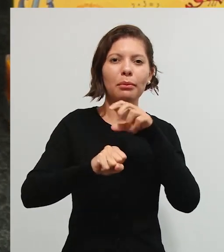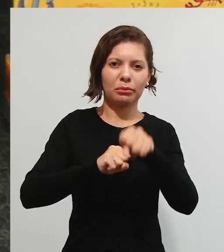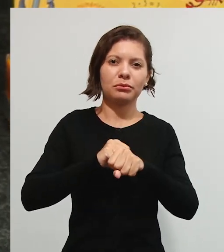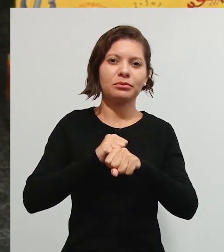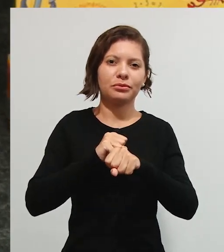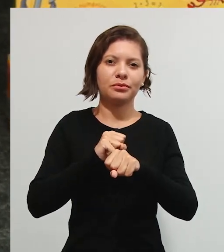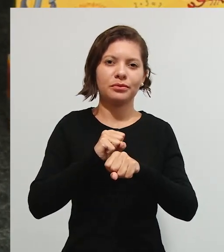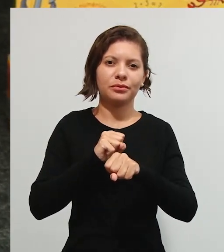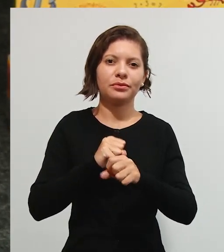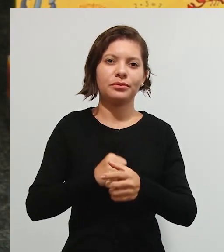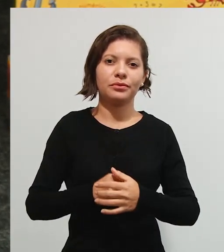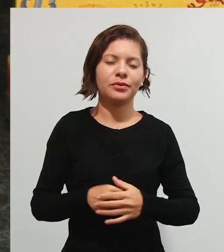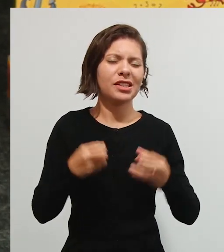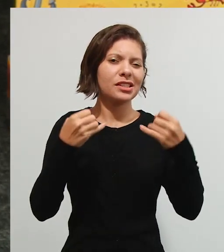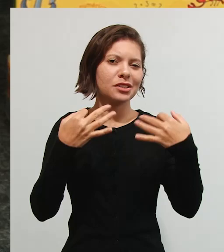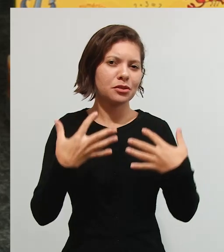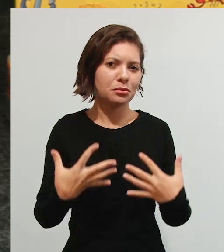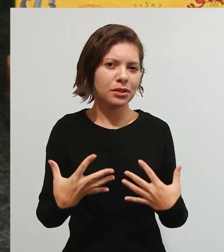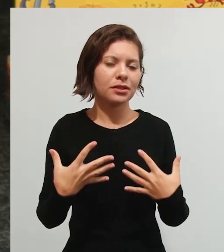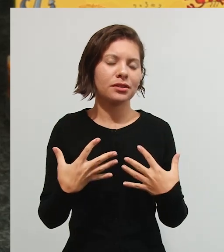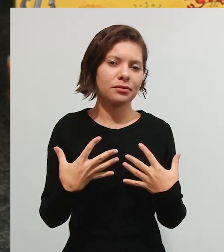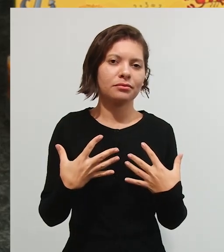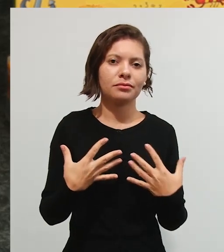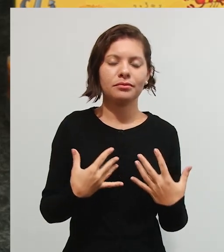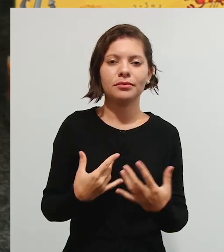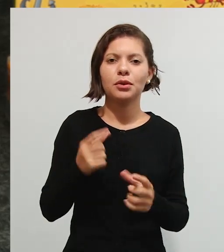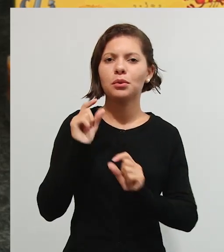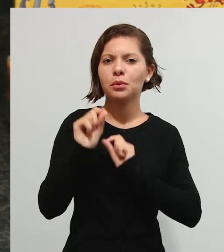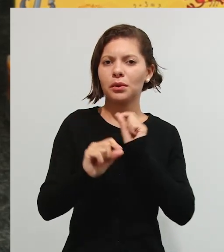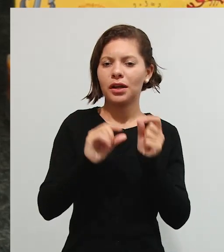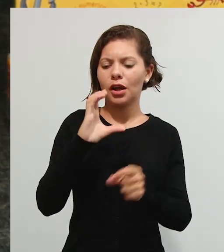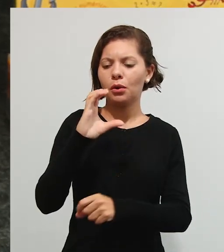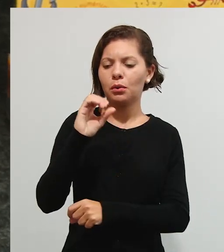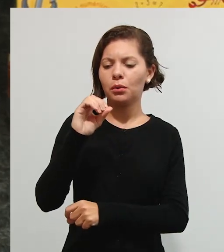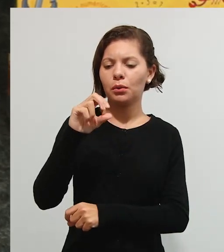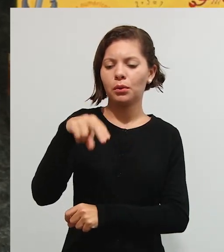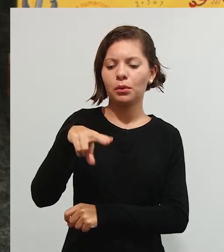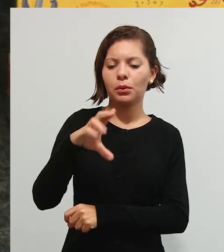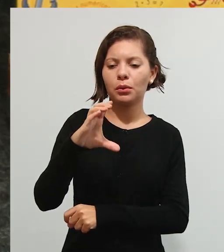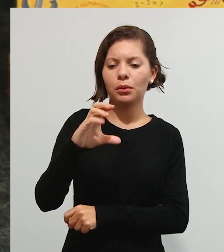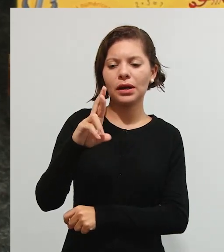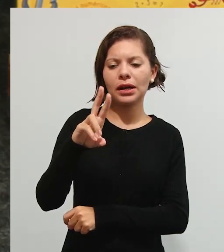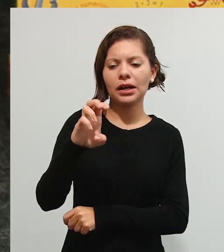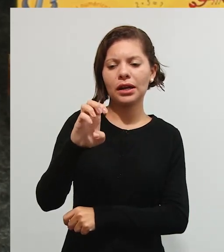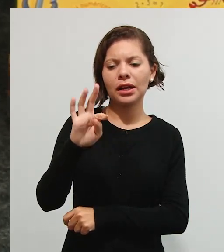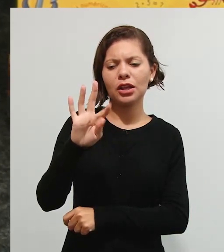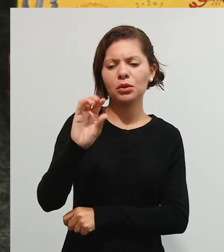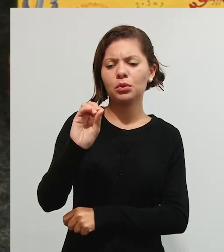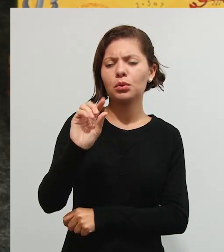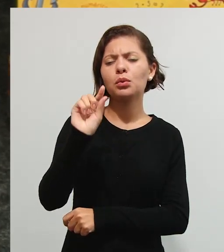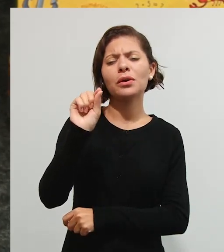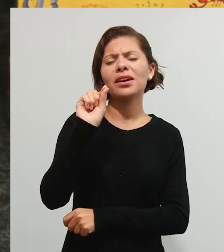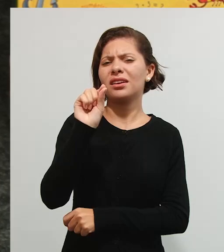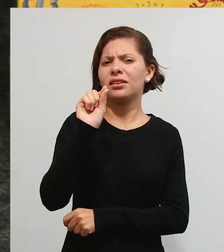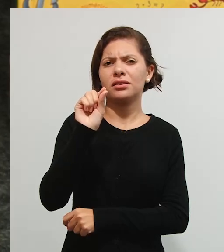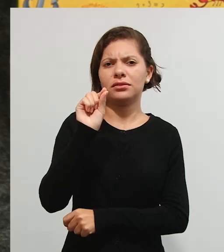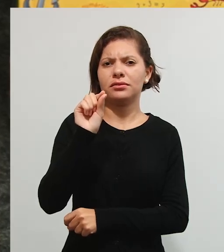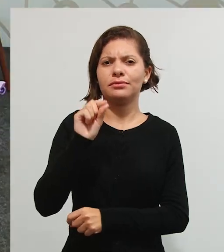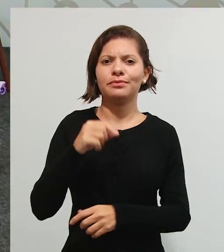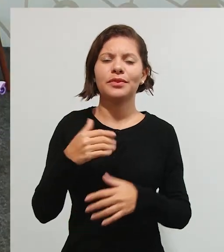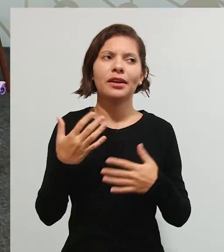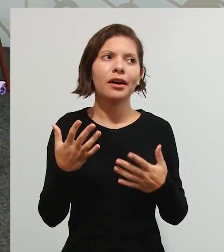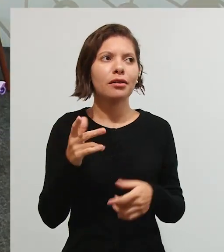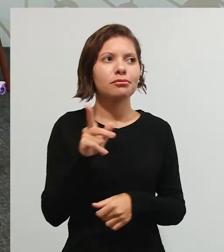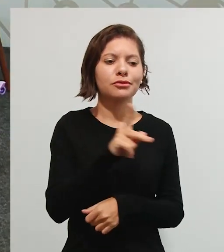sensório-motora. O que é essa etapa? E é a etapa do concreto, né? Concreto operatório. O que é essa etapa concreto operatório?